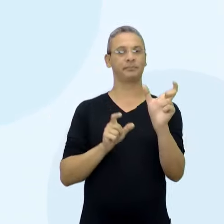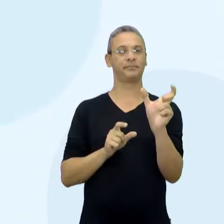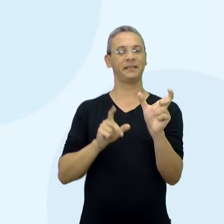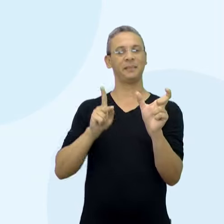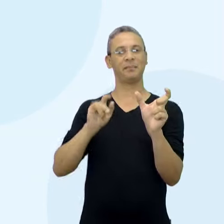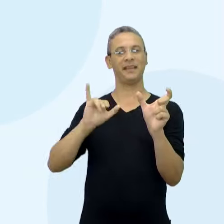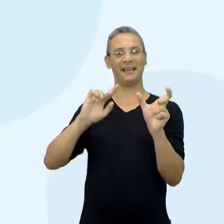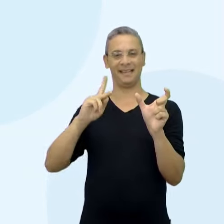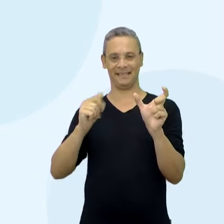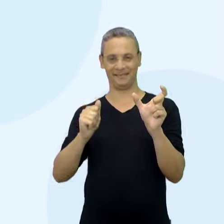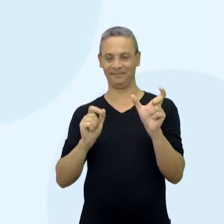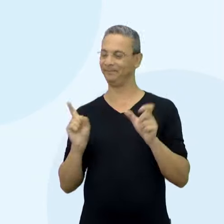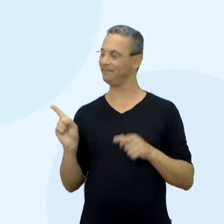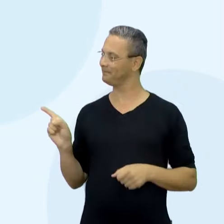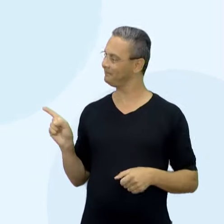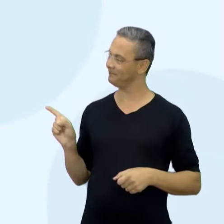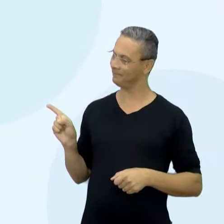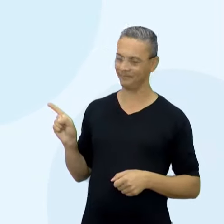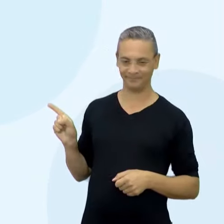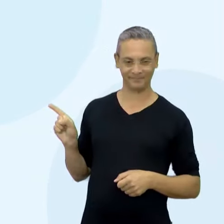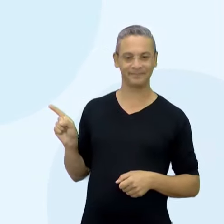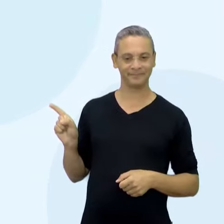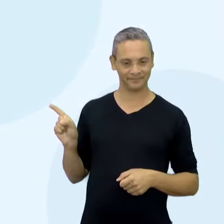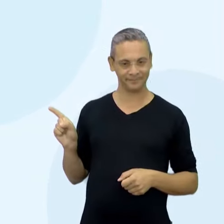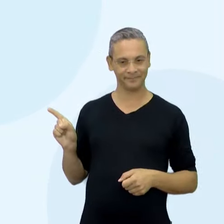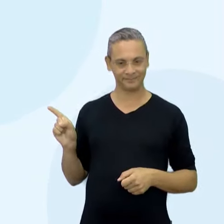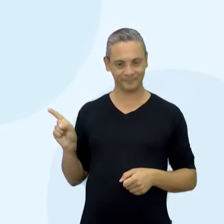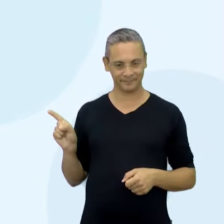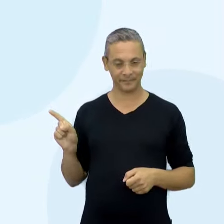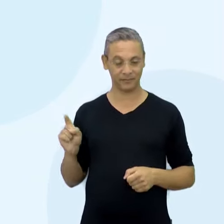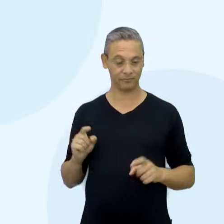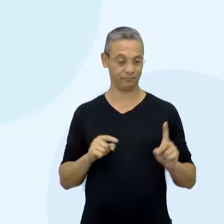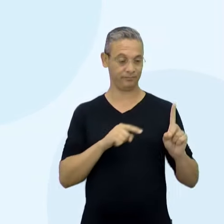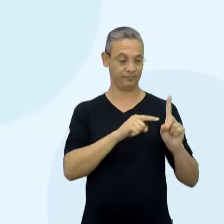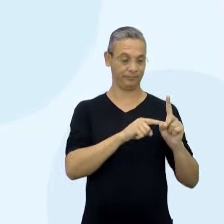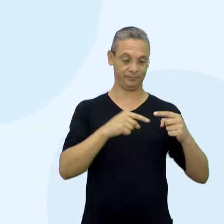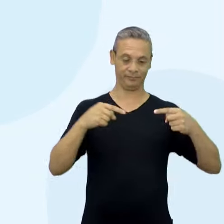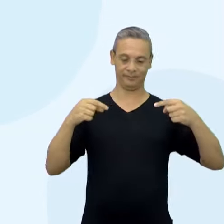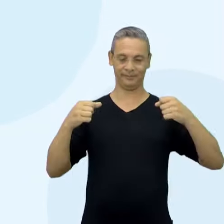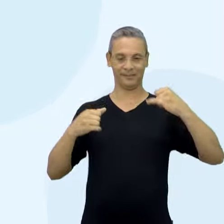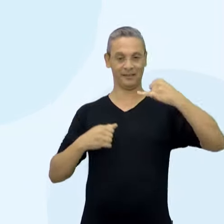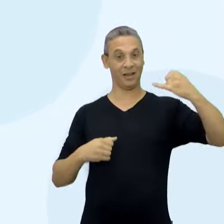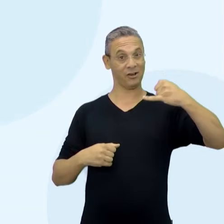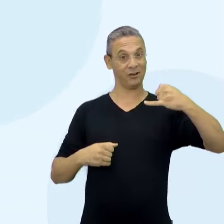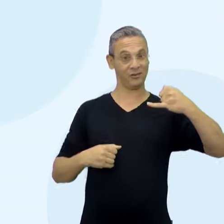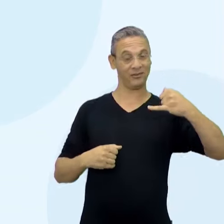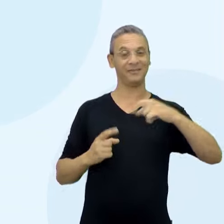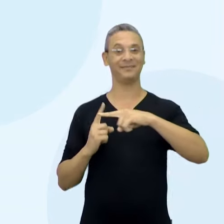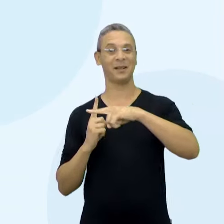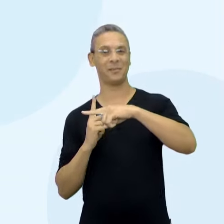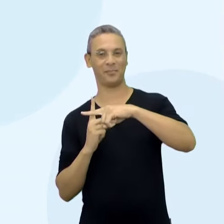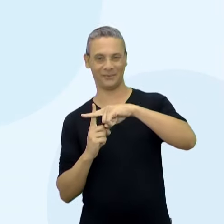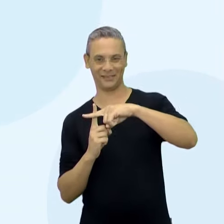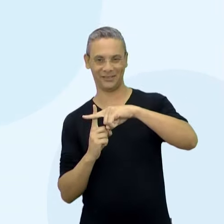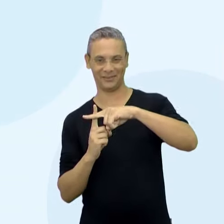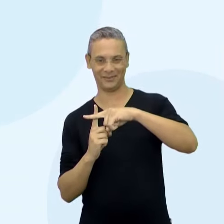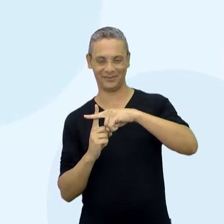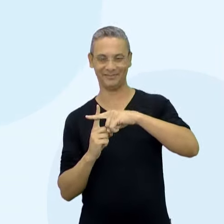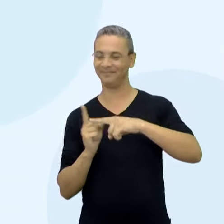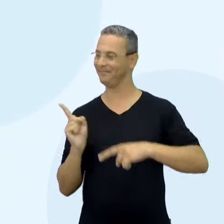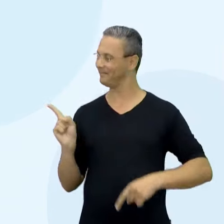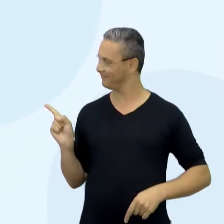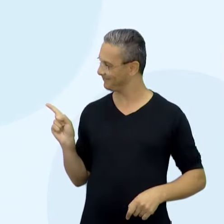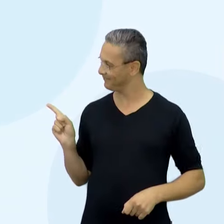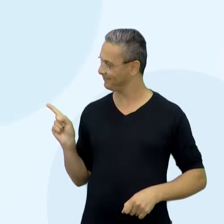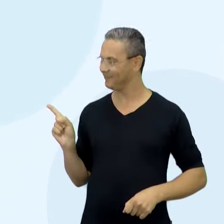né? A pilha, aqui você está vendo que ela tem um polo, está vendo? Um polo que é negativo e um polo que é